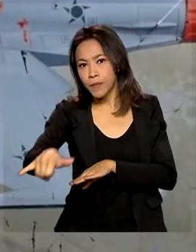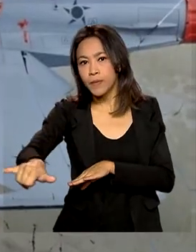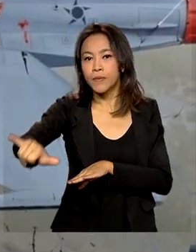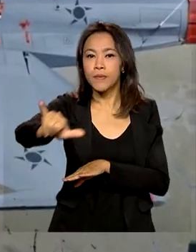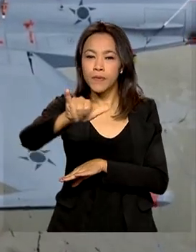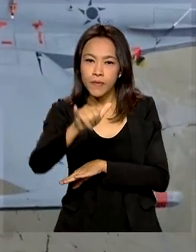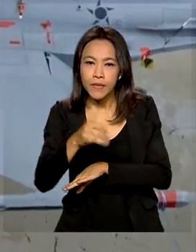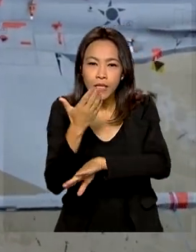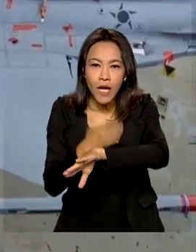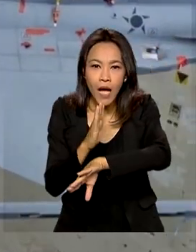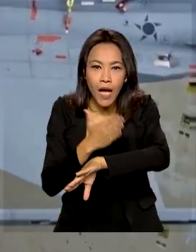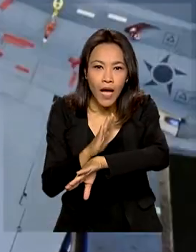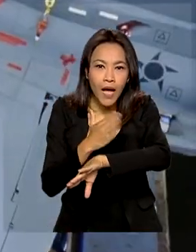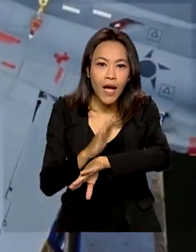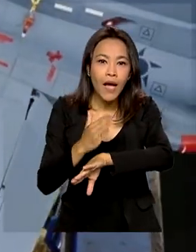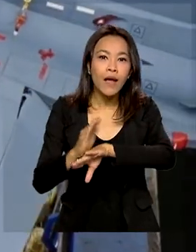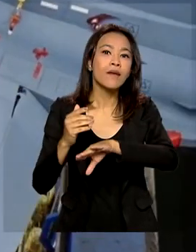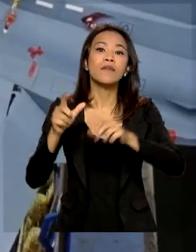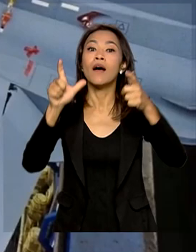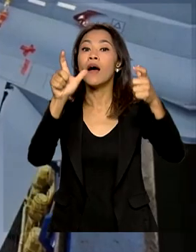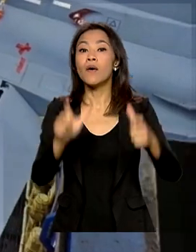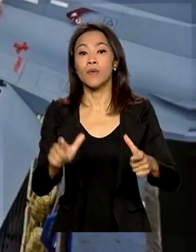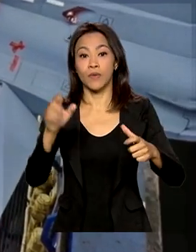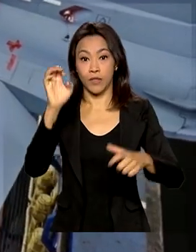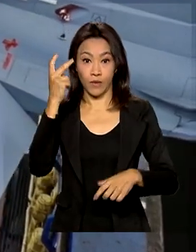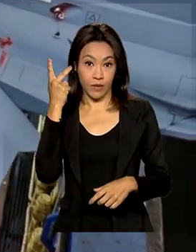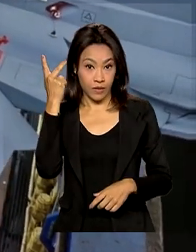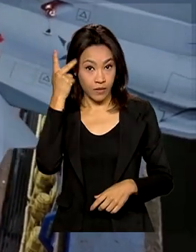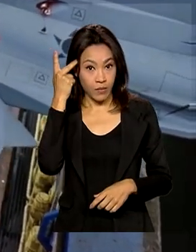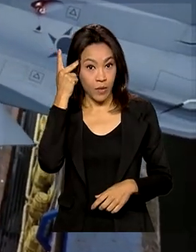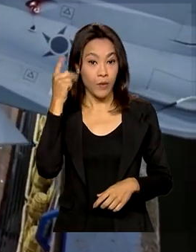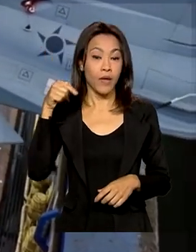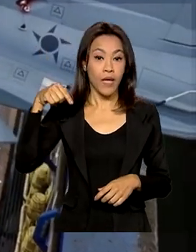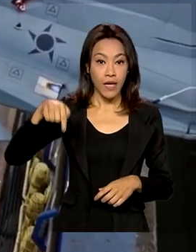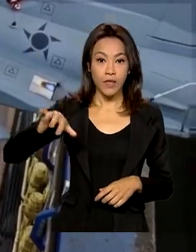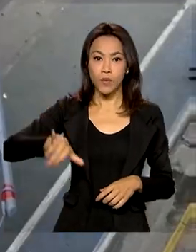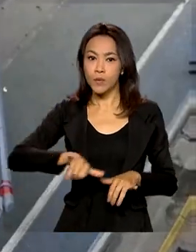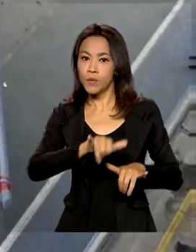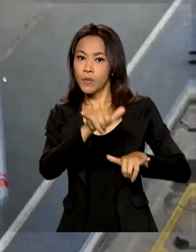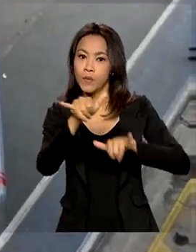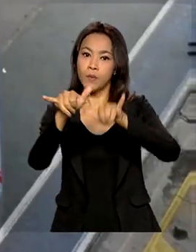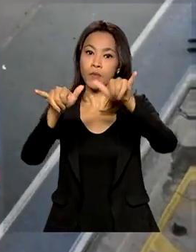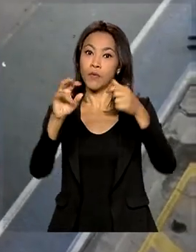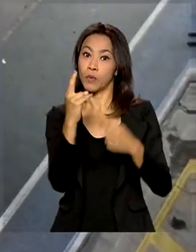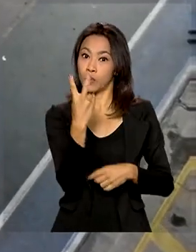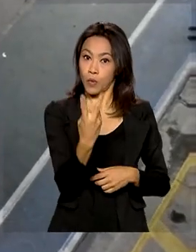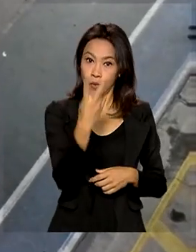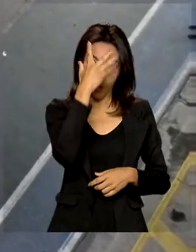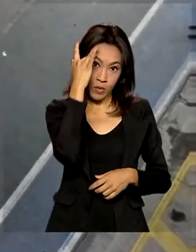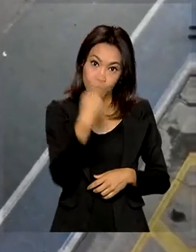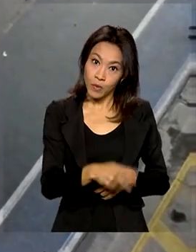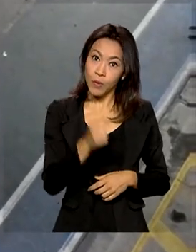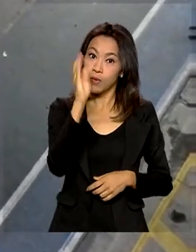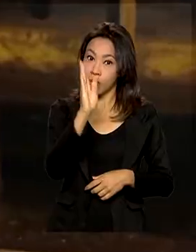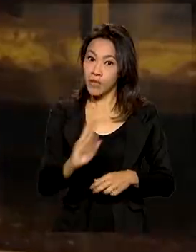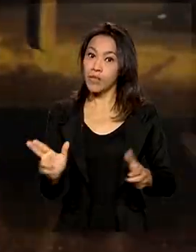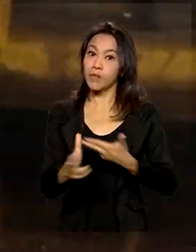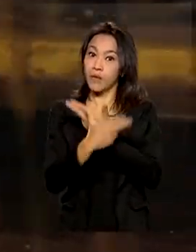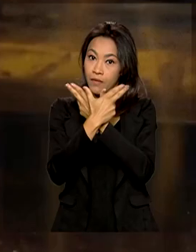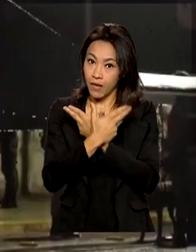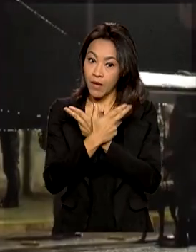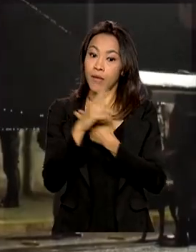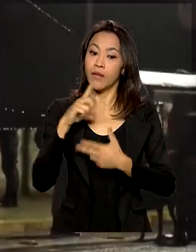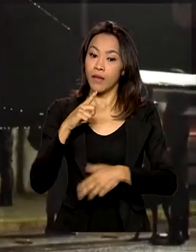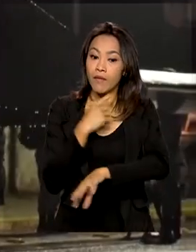ensaios em voo na Embraer em Gavião Peixoto São Paulo os voos foram conduzidos por dois pilotos brasileiros da FAB que